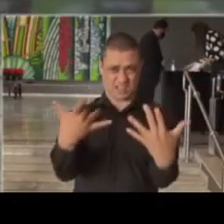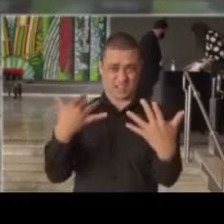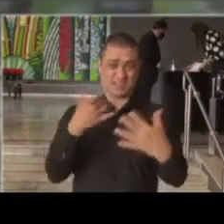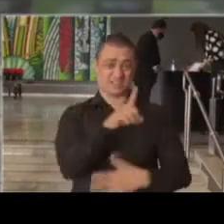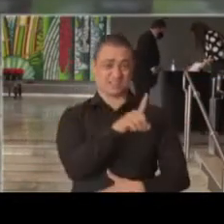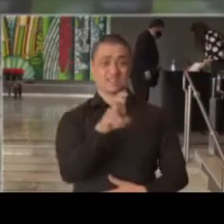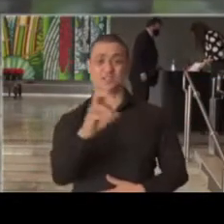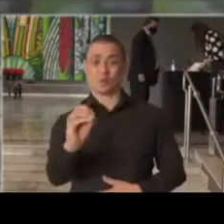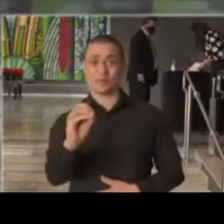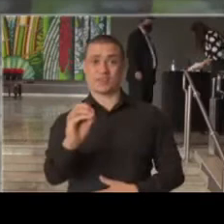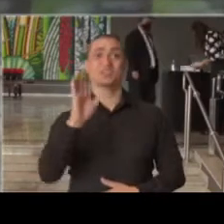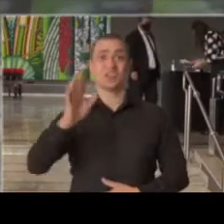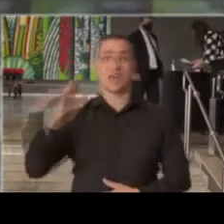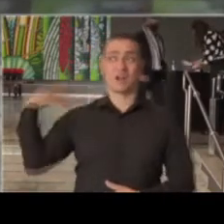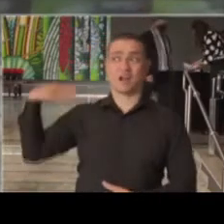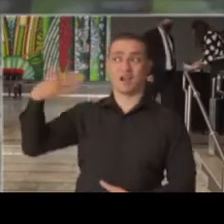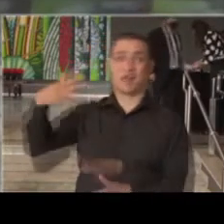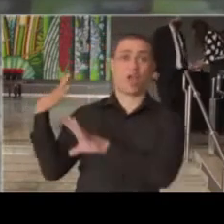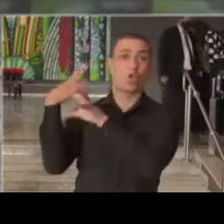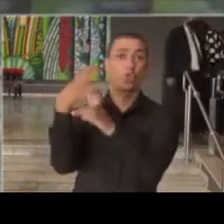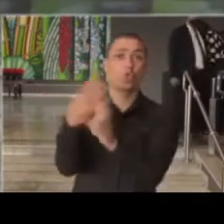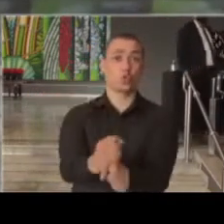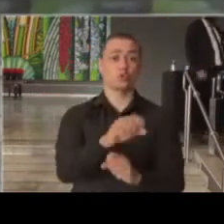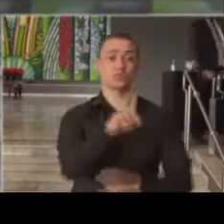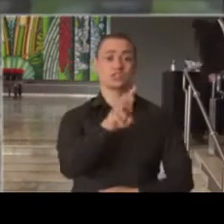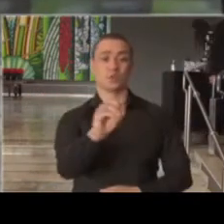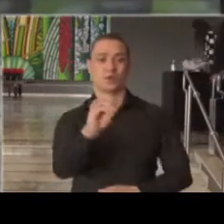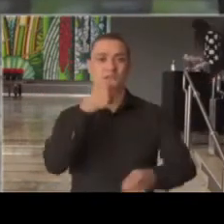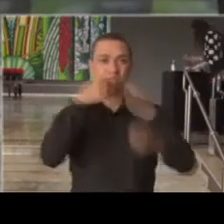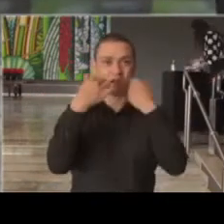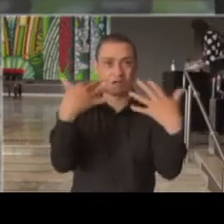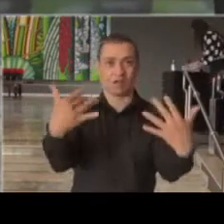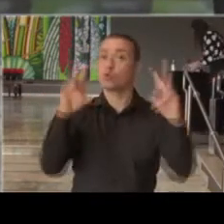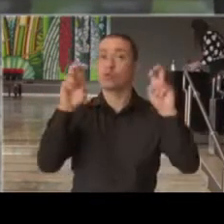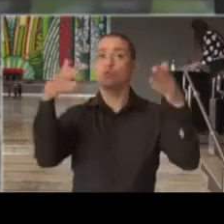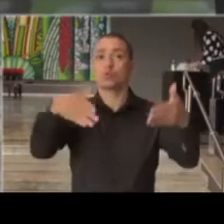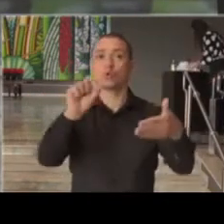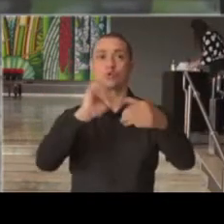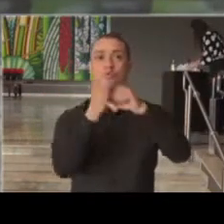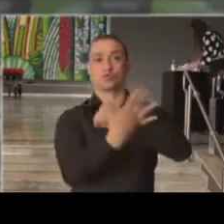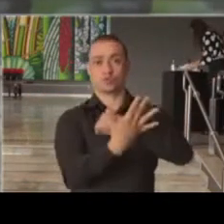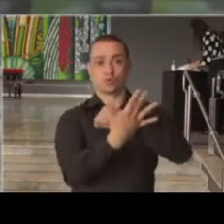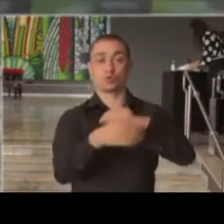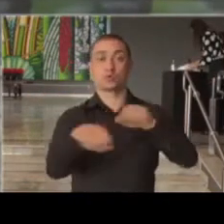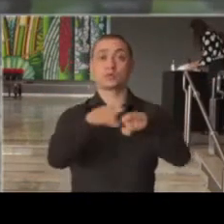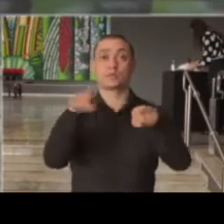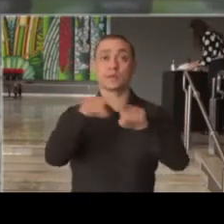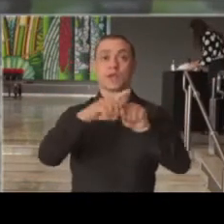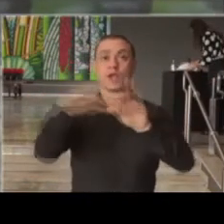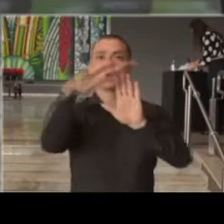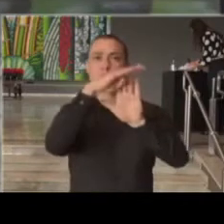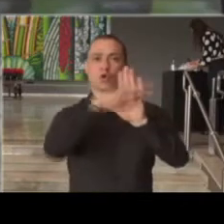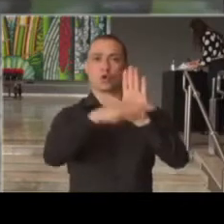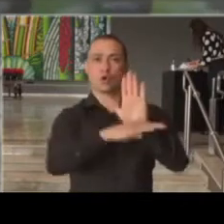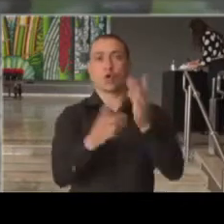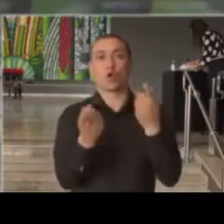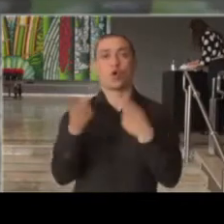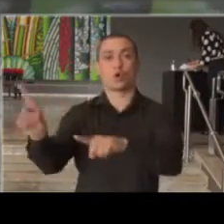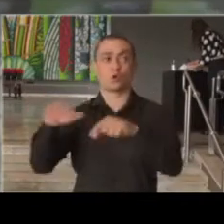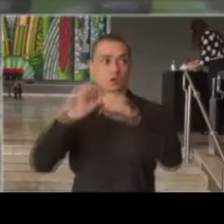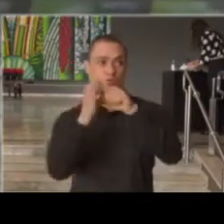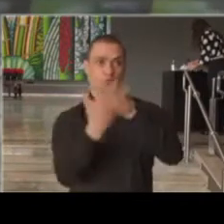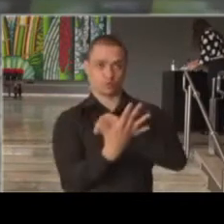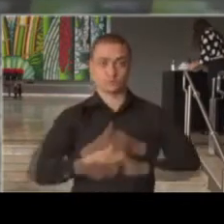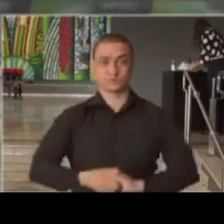50ª coletiva de imprensa realizada sobre o coronavírus e as medidas contra a